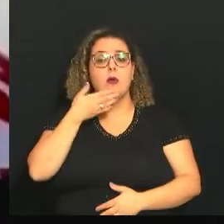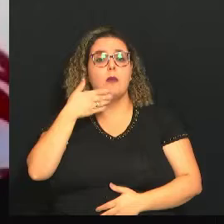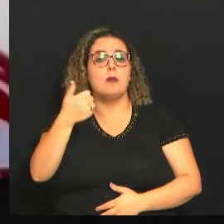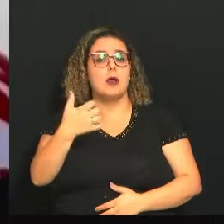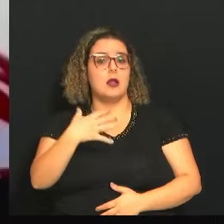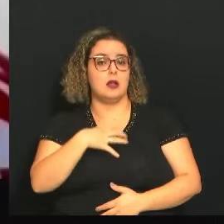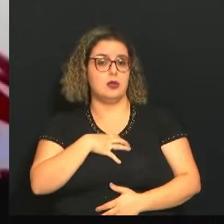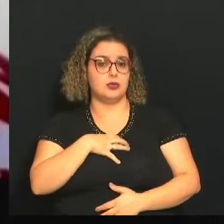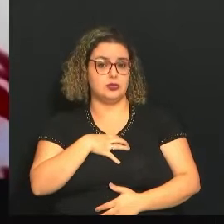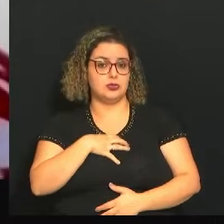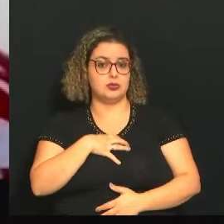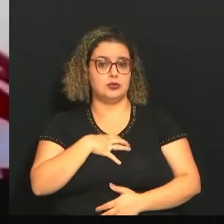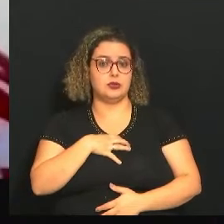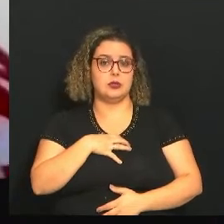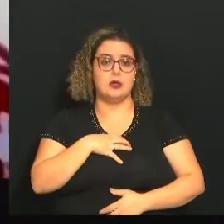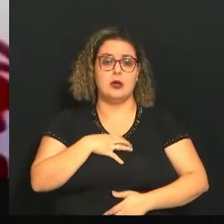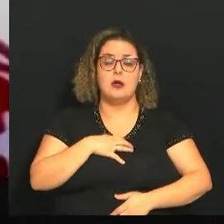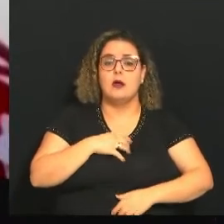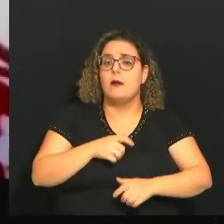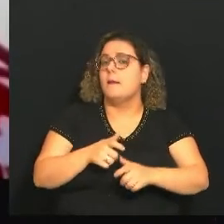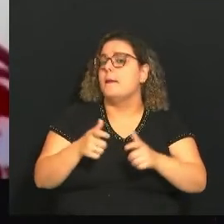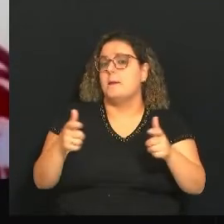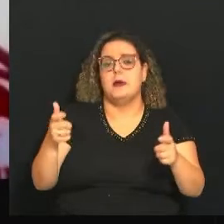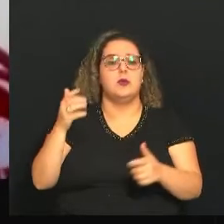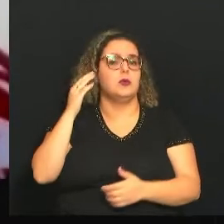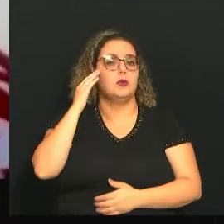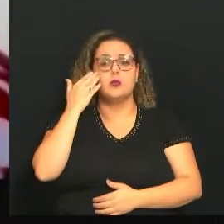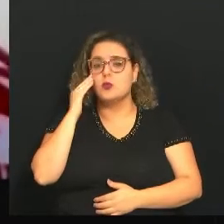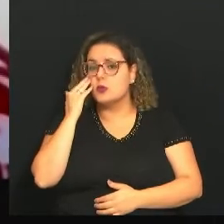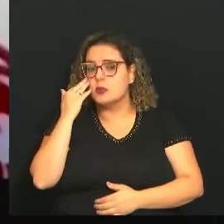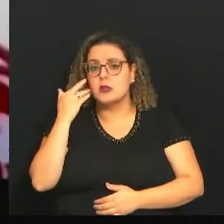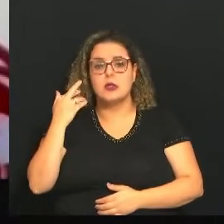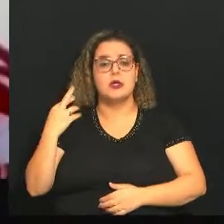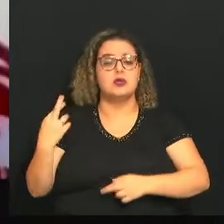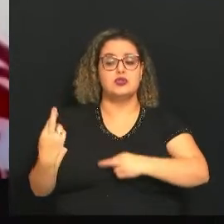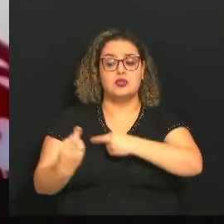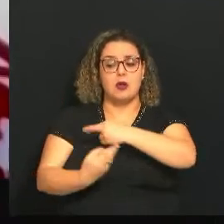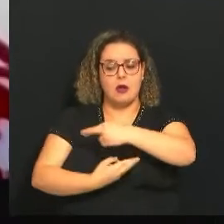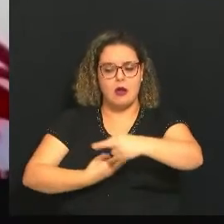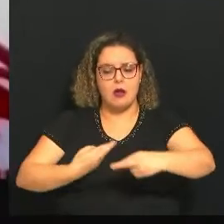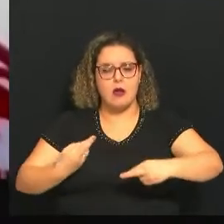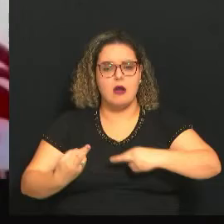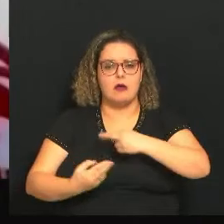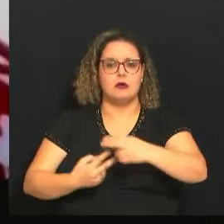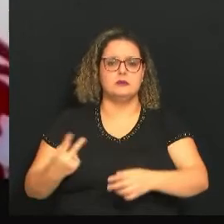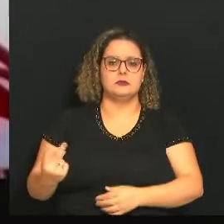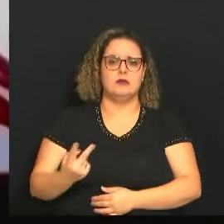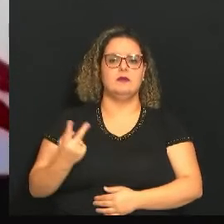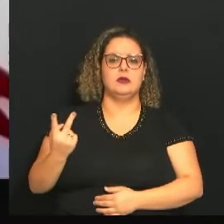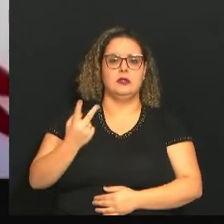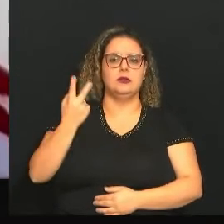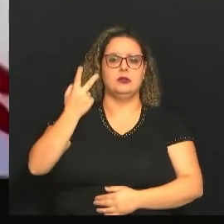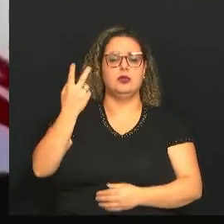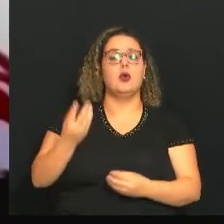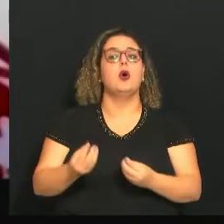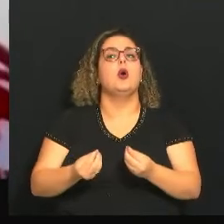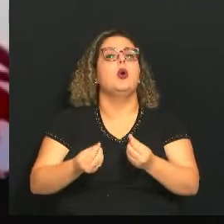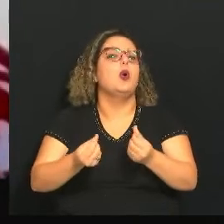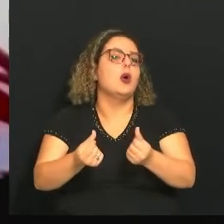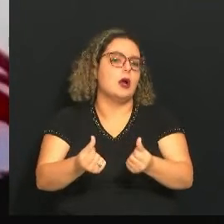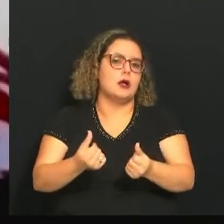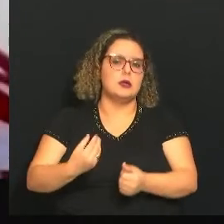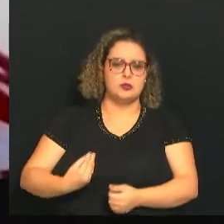e muitos por aí não entendem a relação dessa valorização com a qualidade de vida que